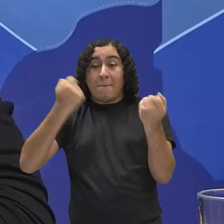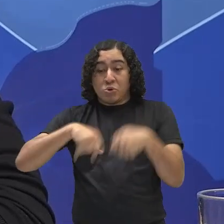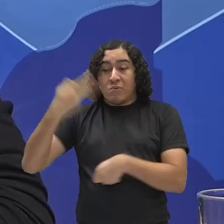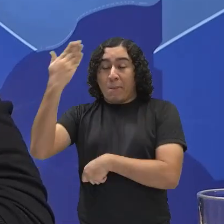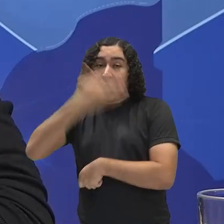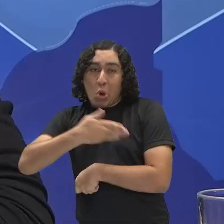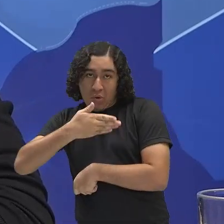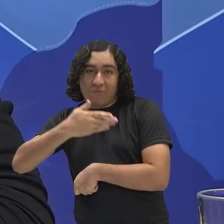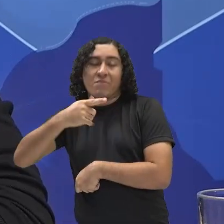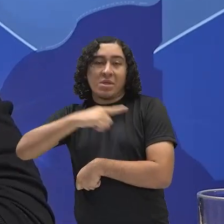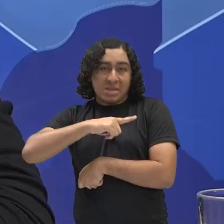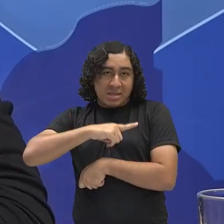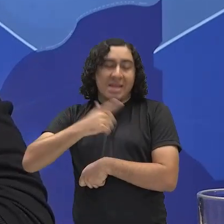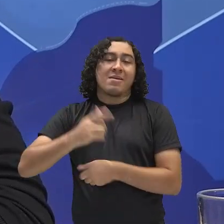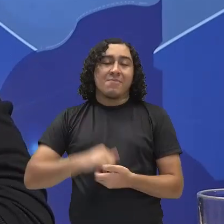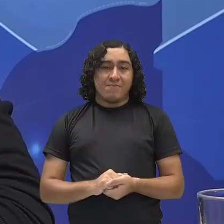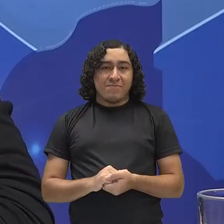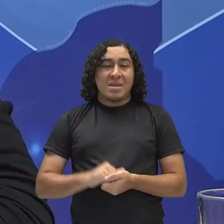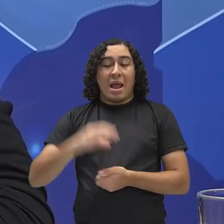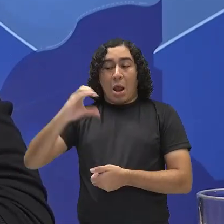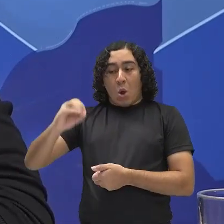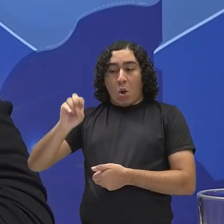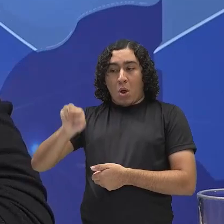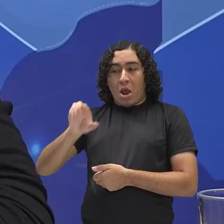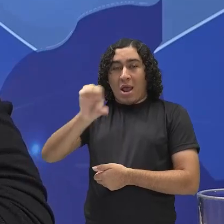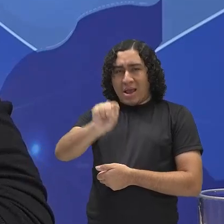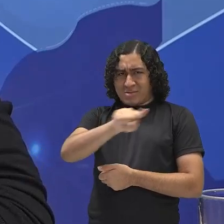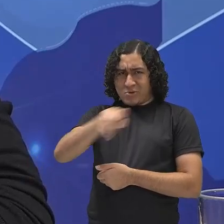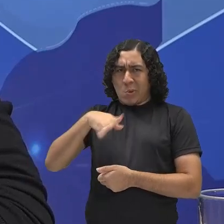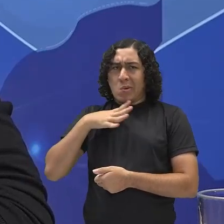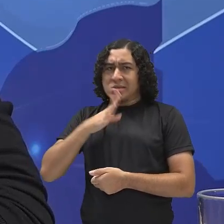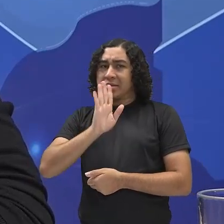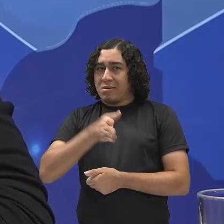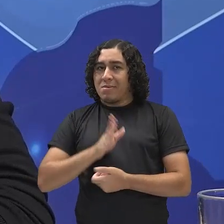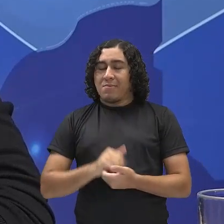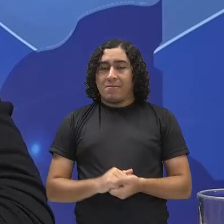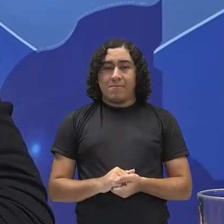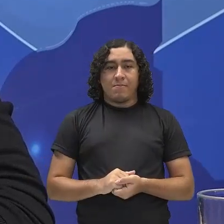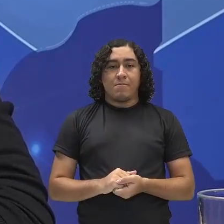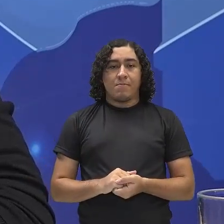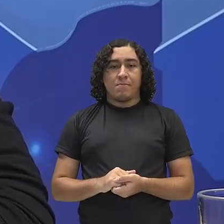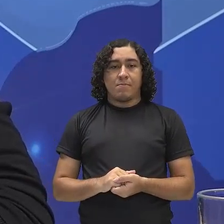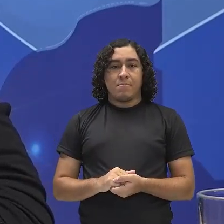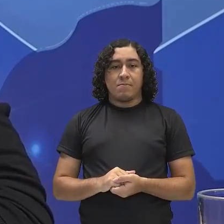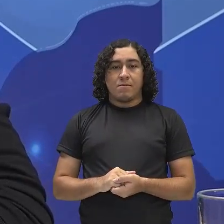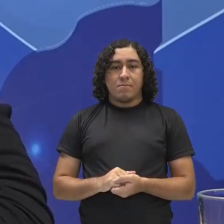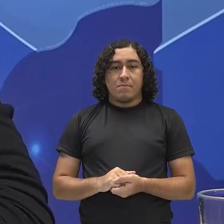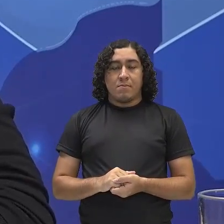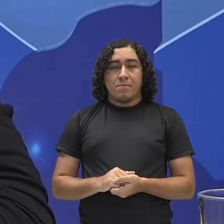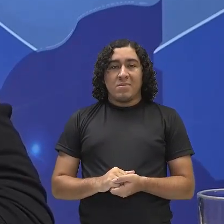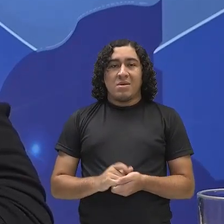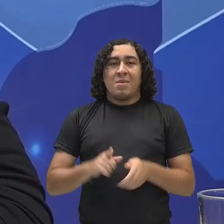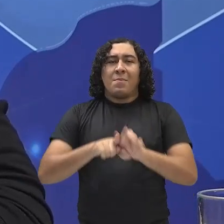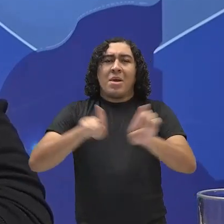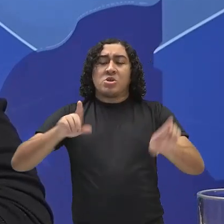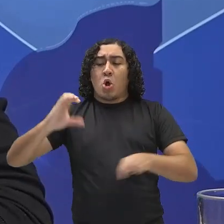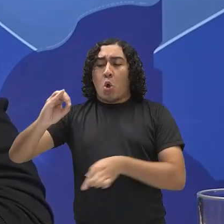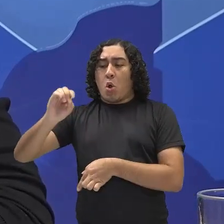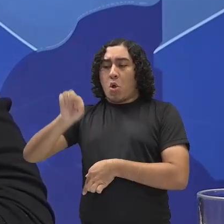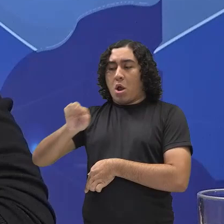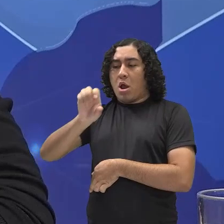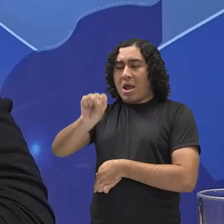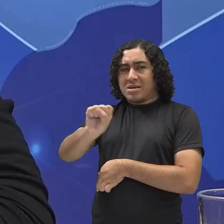a famosa aí dos professores OS, que os professores já conhecem bastante. E o que é essa OS,